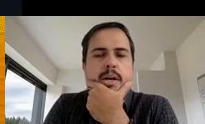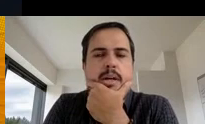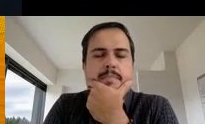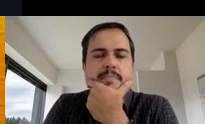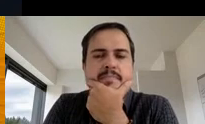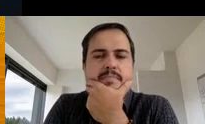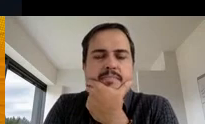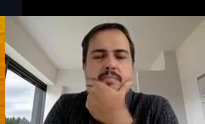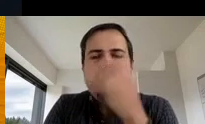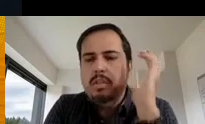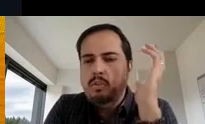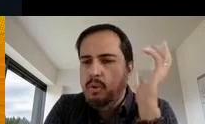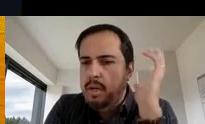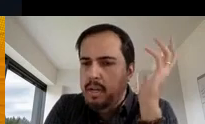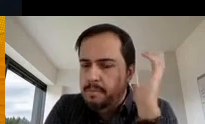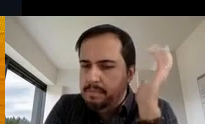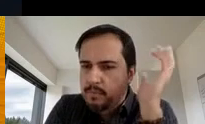né?